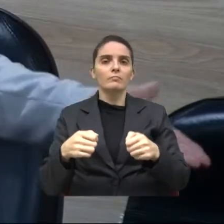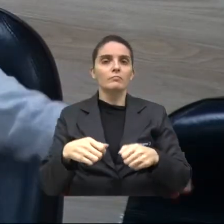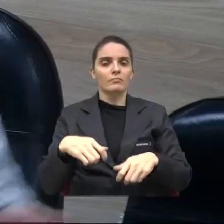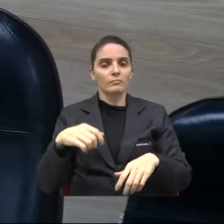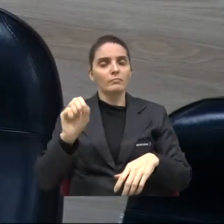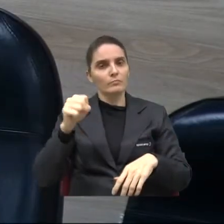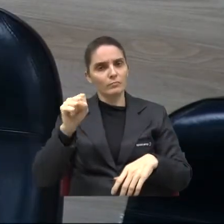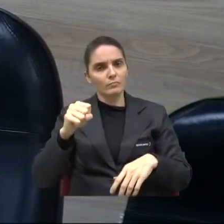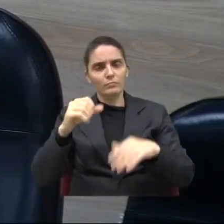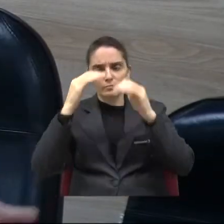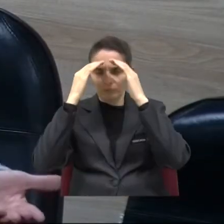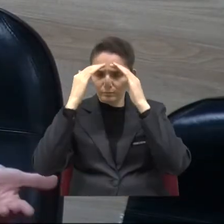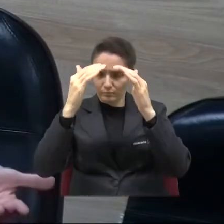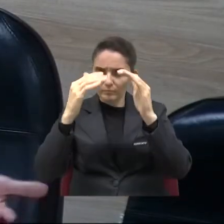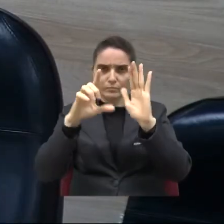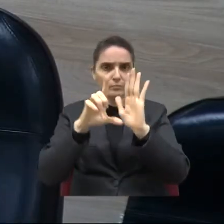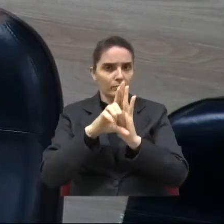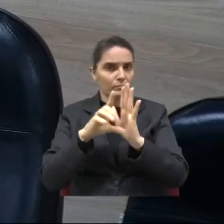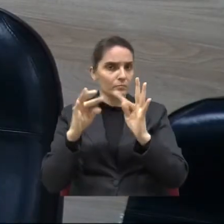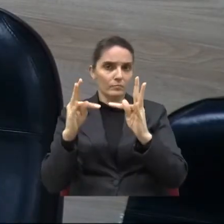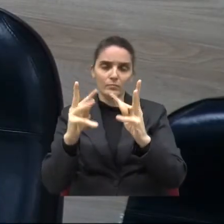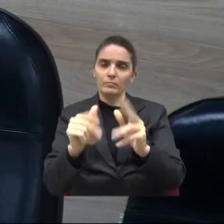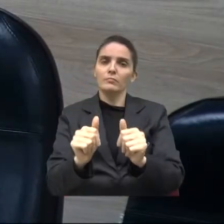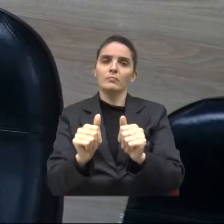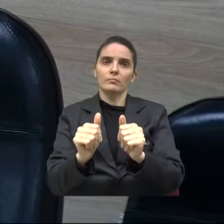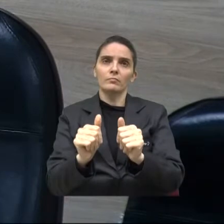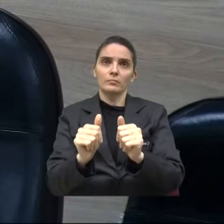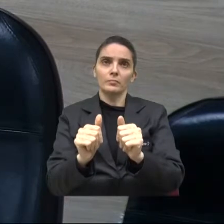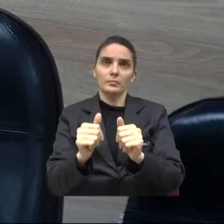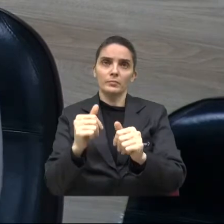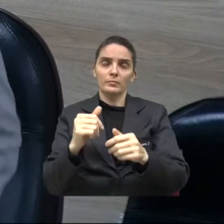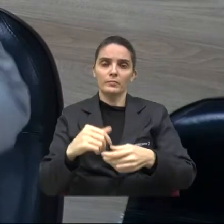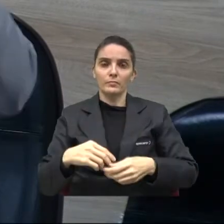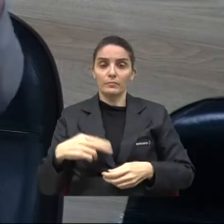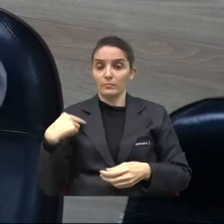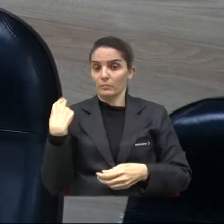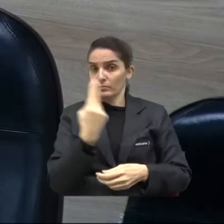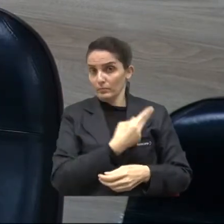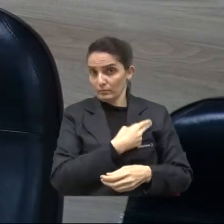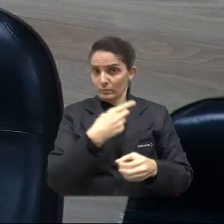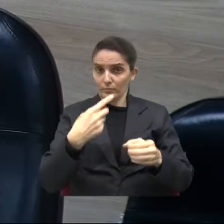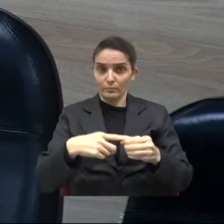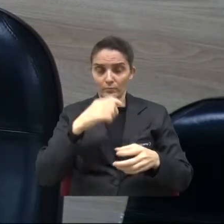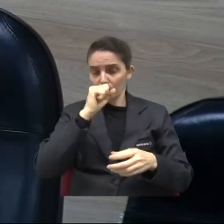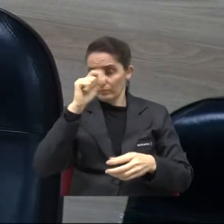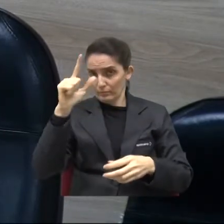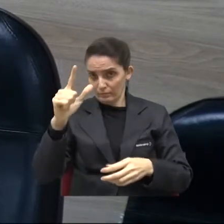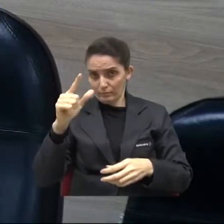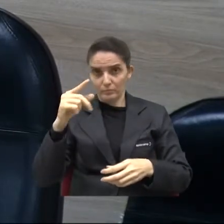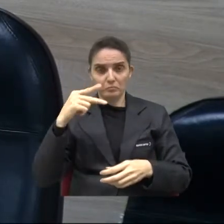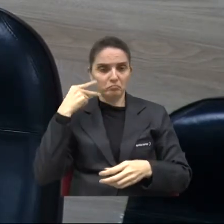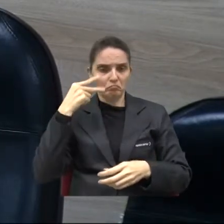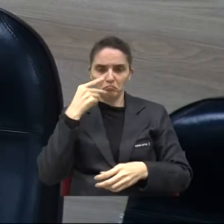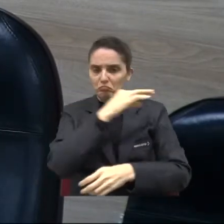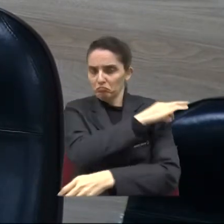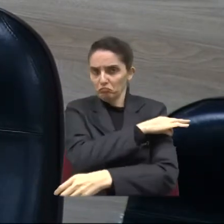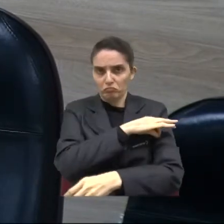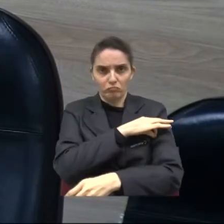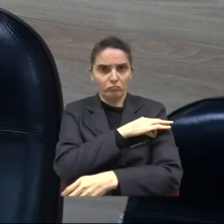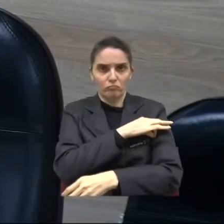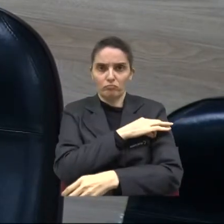com a legislação. Todos. Aqui nós, Limeira, ou o prefeito, ou os vereadores, não temos